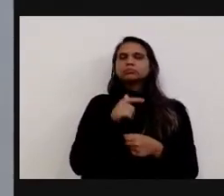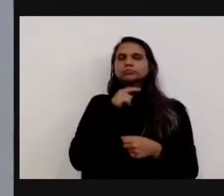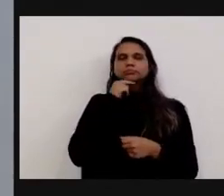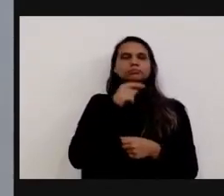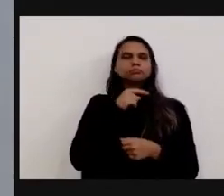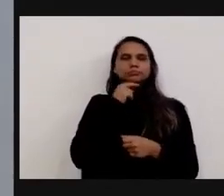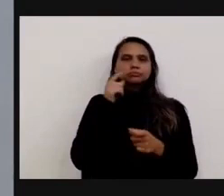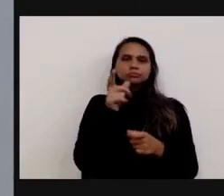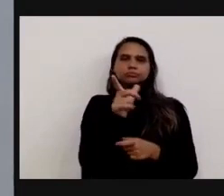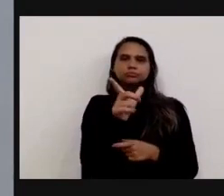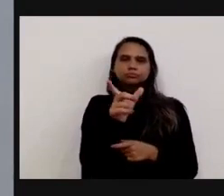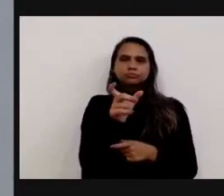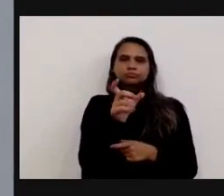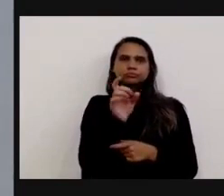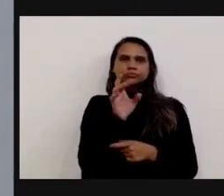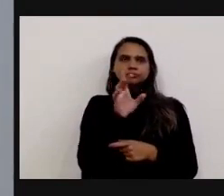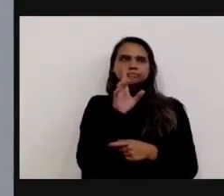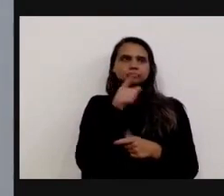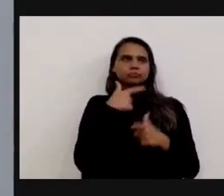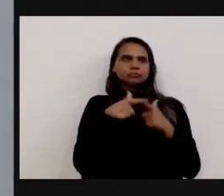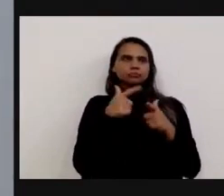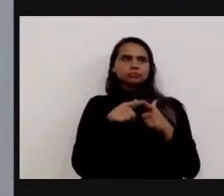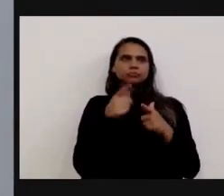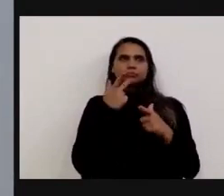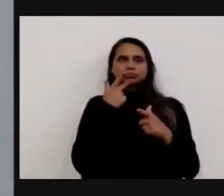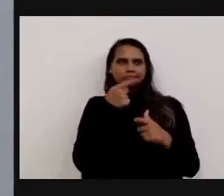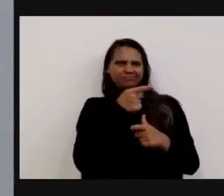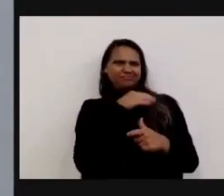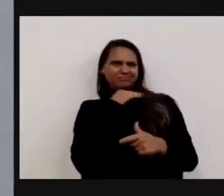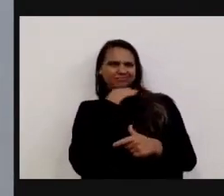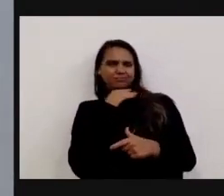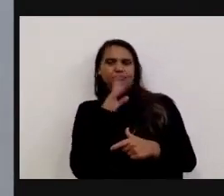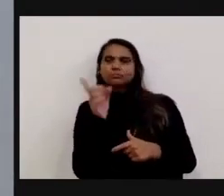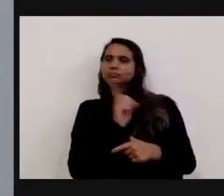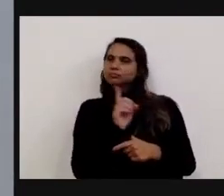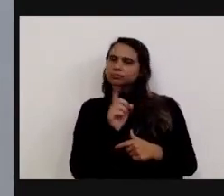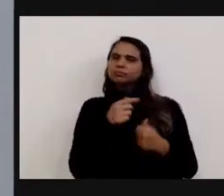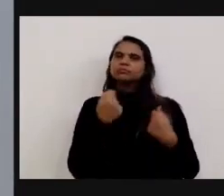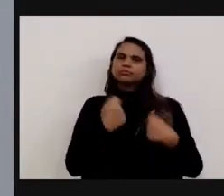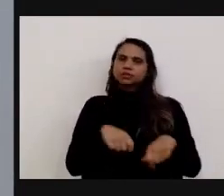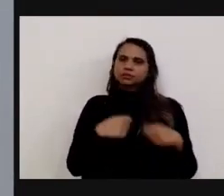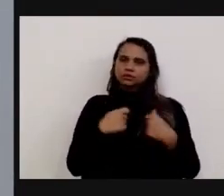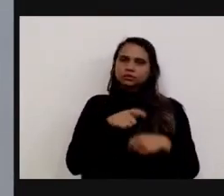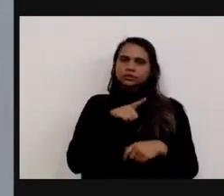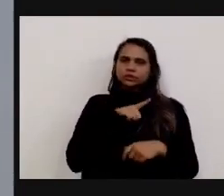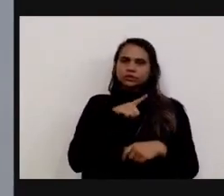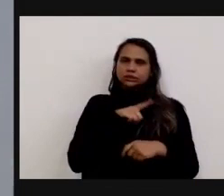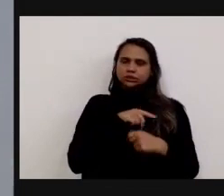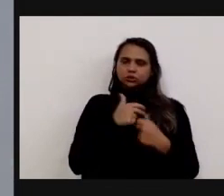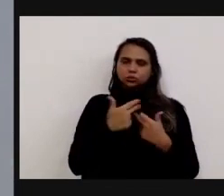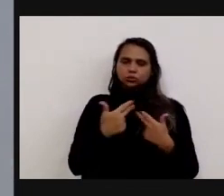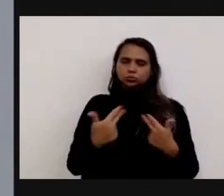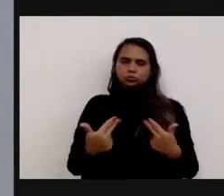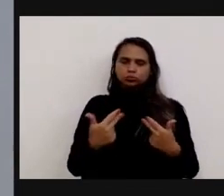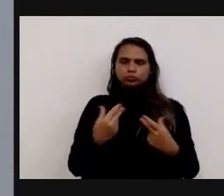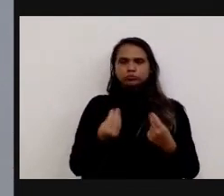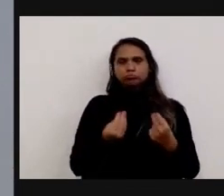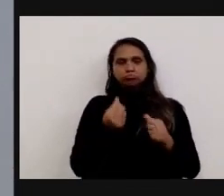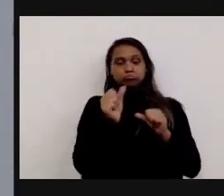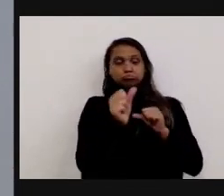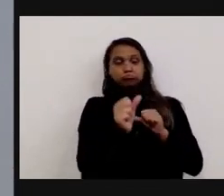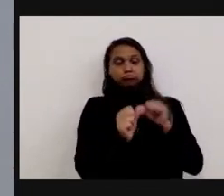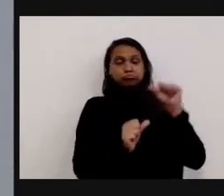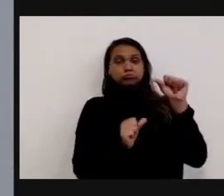a gente tem uma fotografia do problema só para falar tá ruim tem que ter alguma coisa para fazer com aquele ruim ali